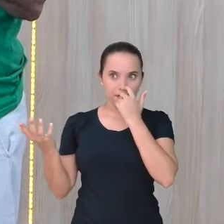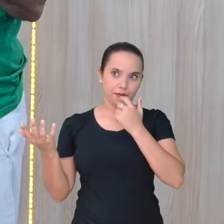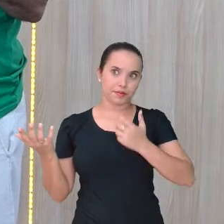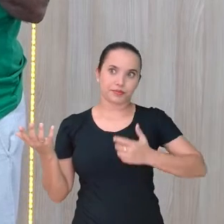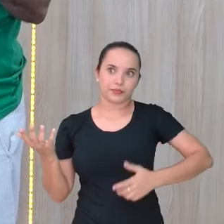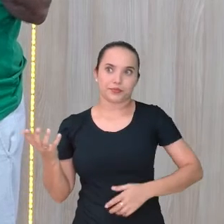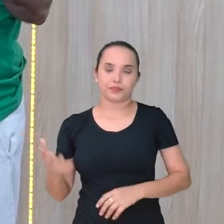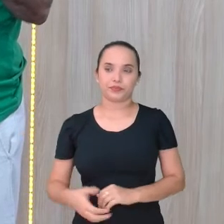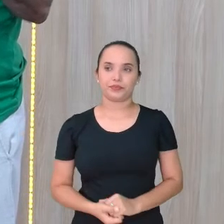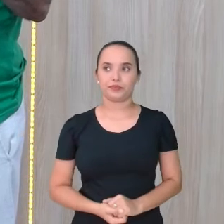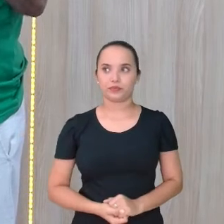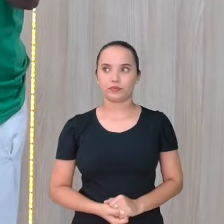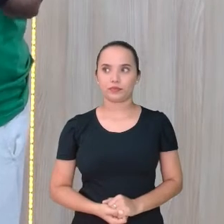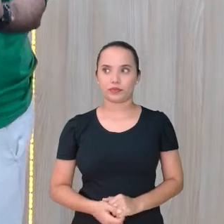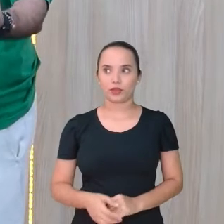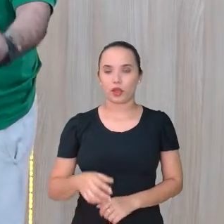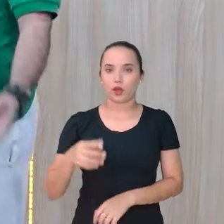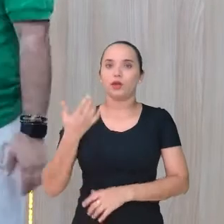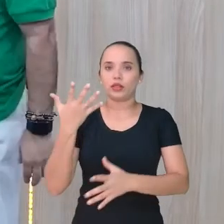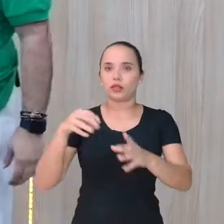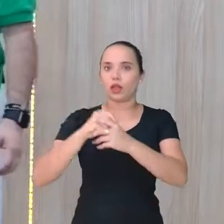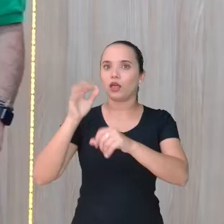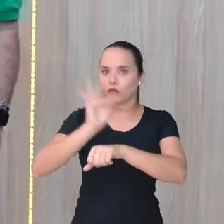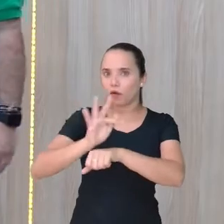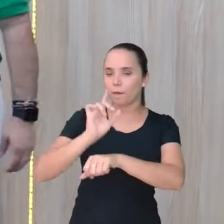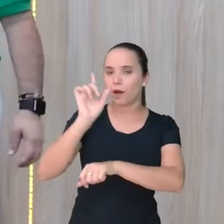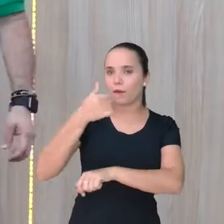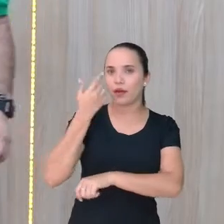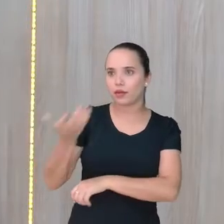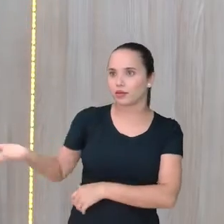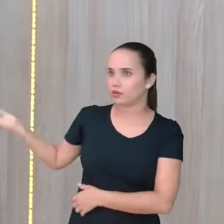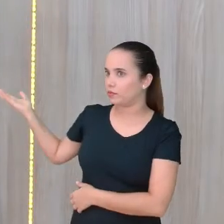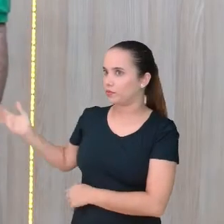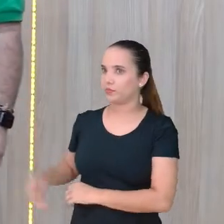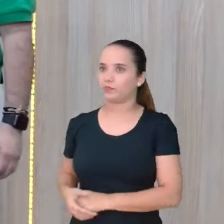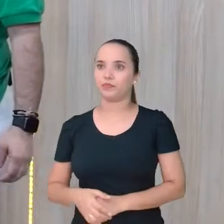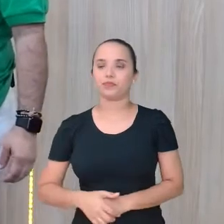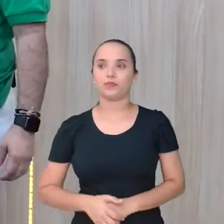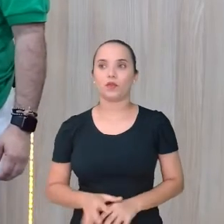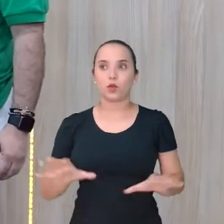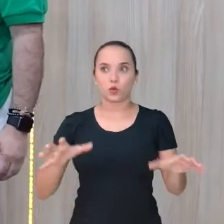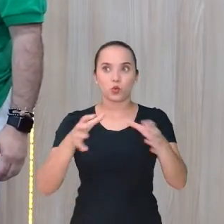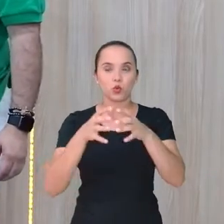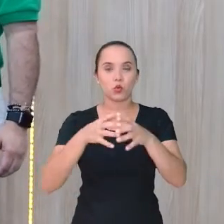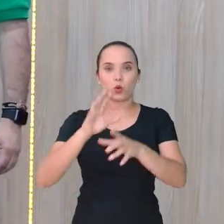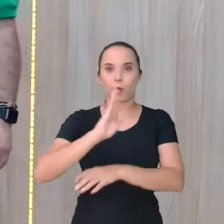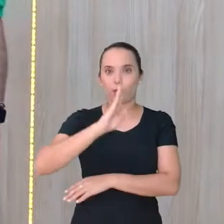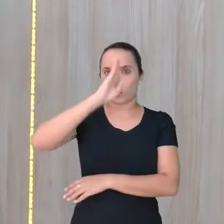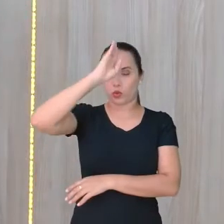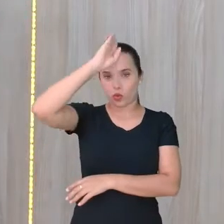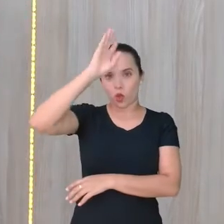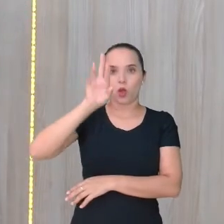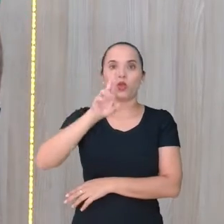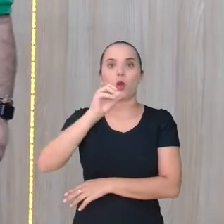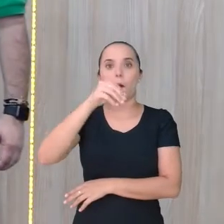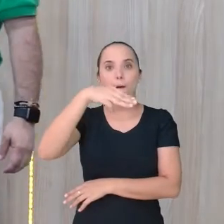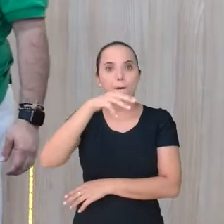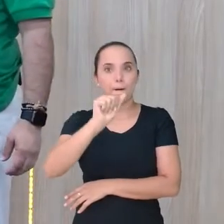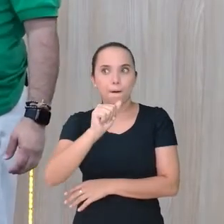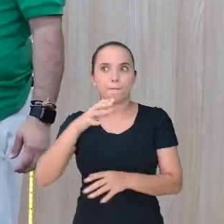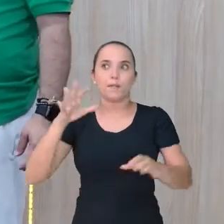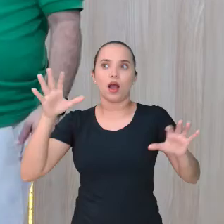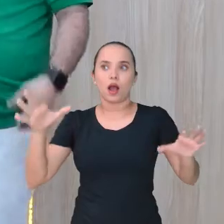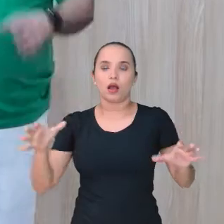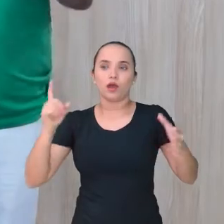digamos, mais normativo seria uma tribo associada a Roma por tratado, mas sem foro de colônia